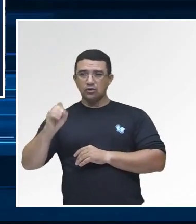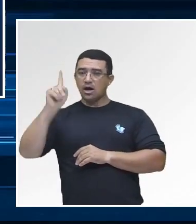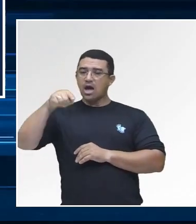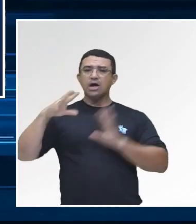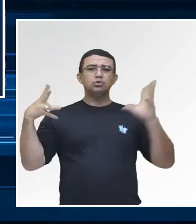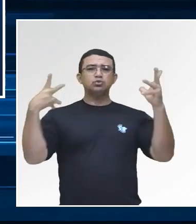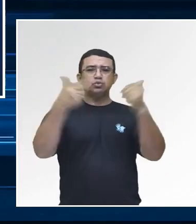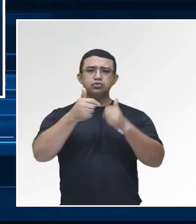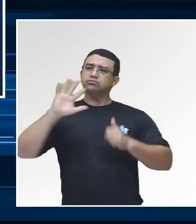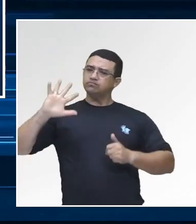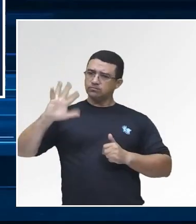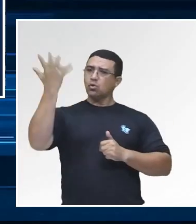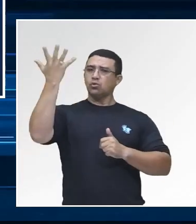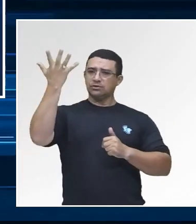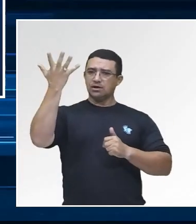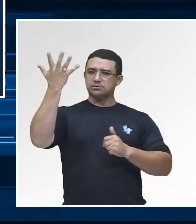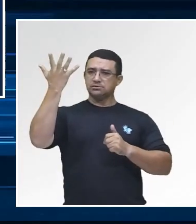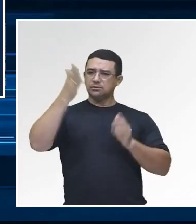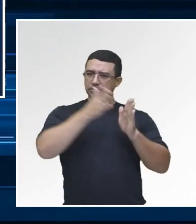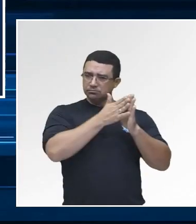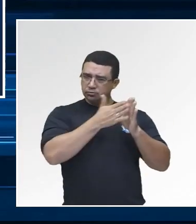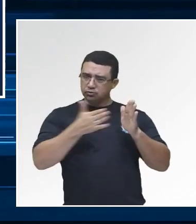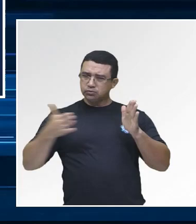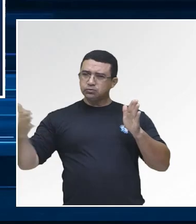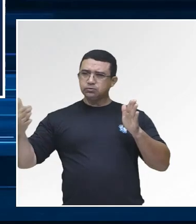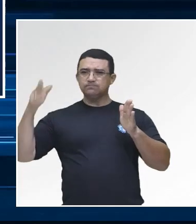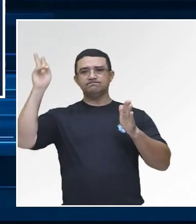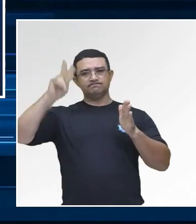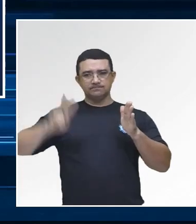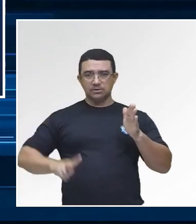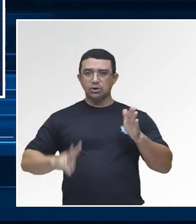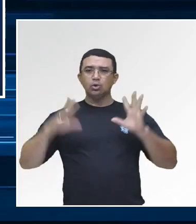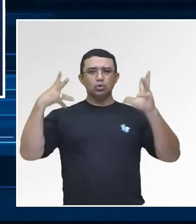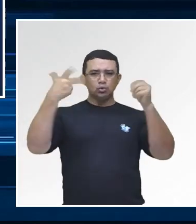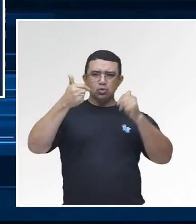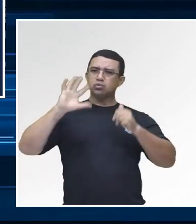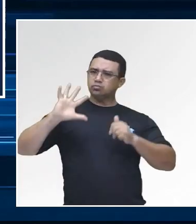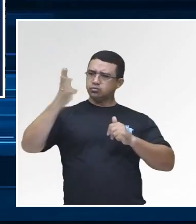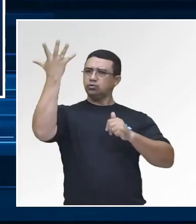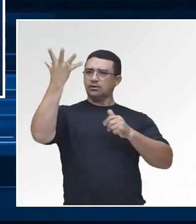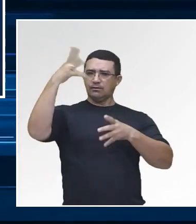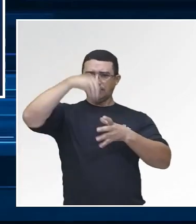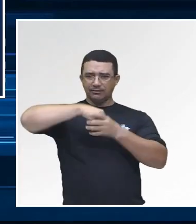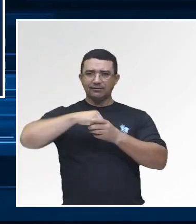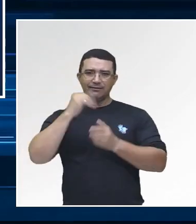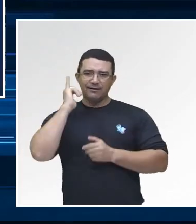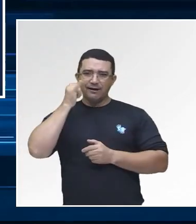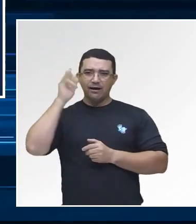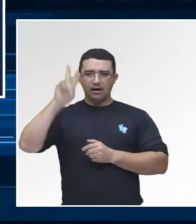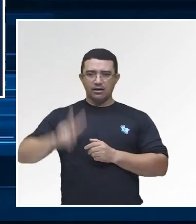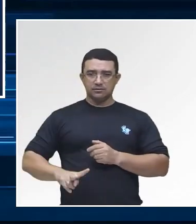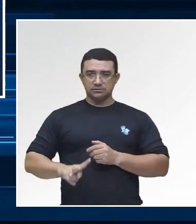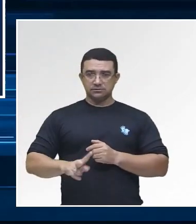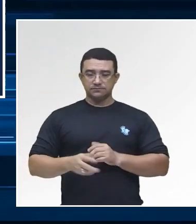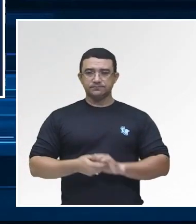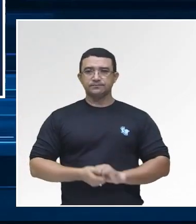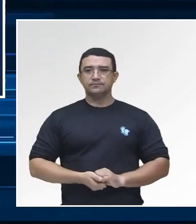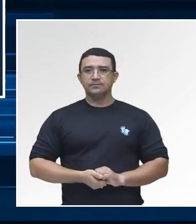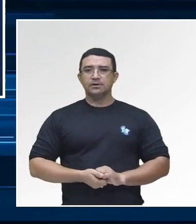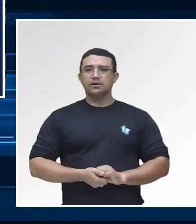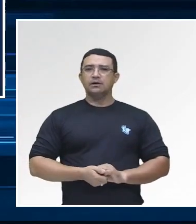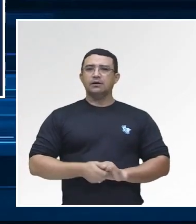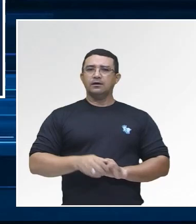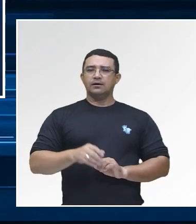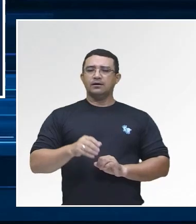passa durante a história, todos os acontecimentos. Então, o enredo é o conjunto